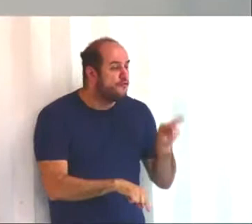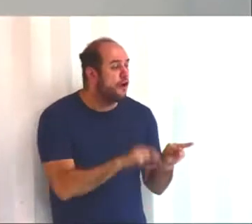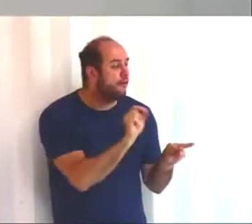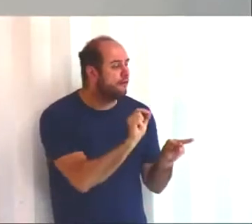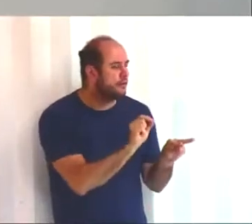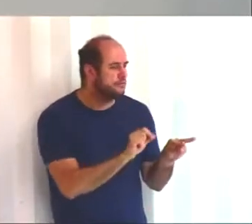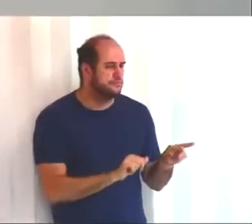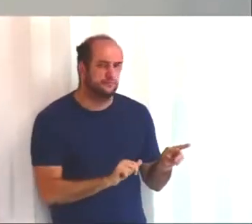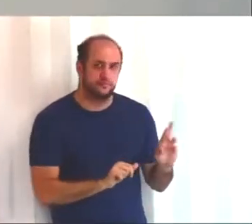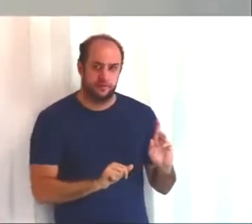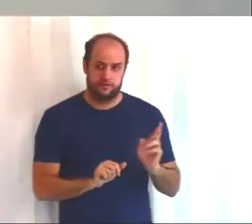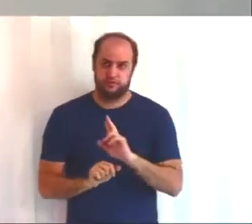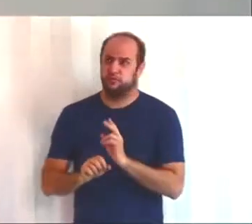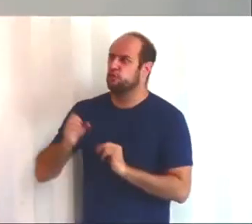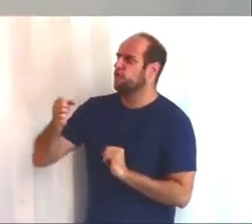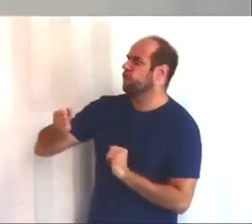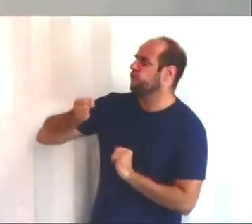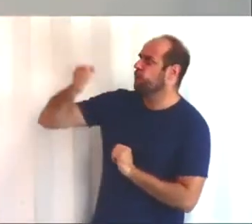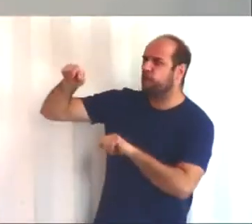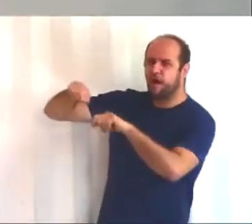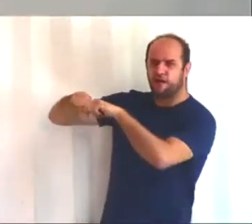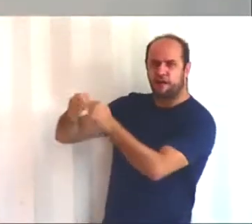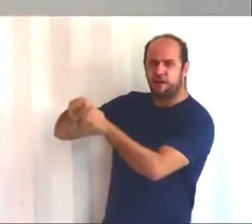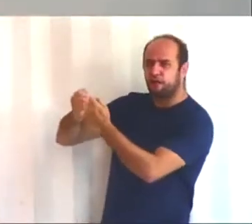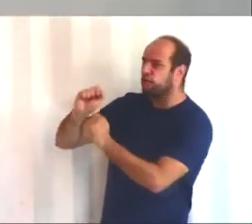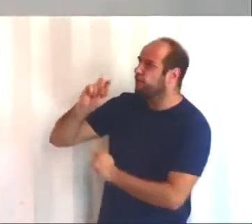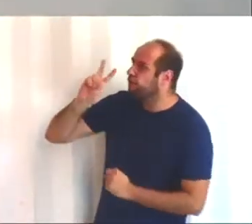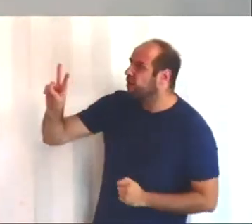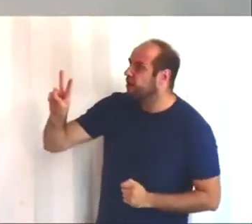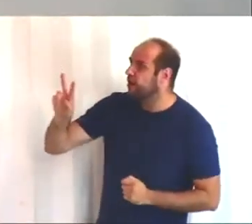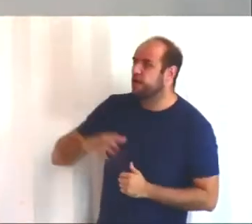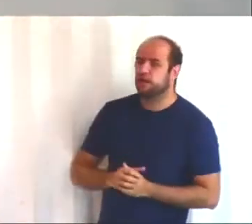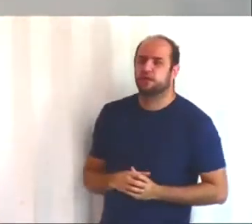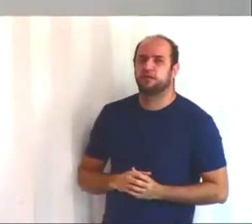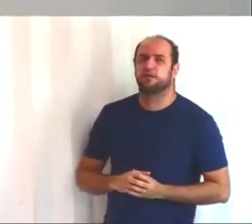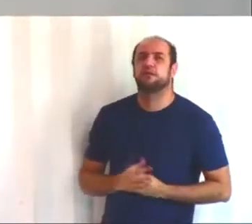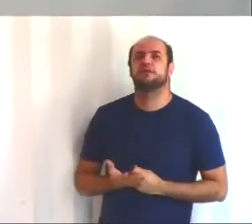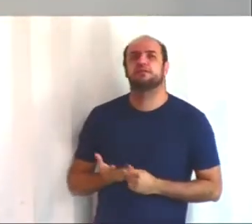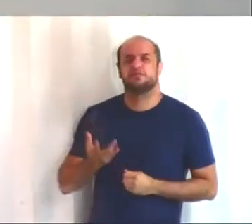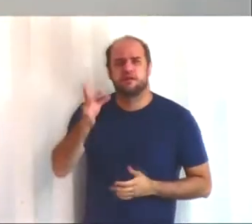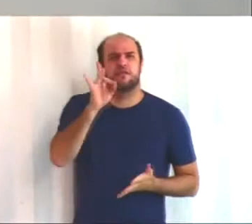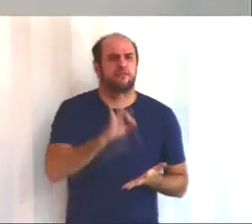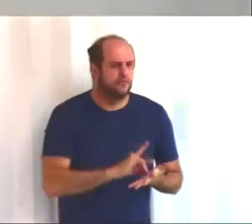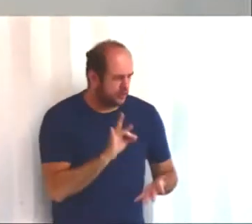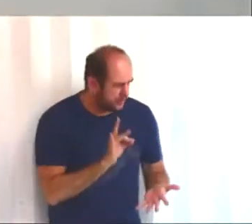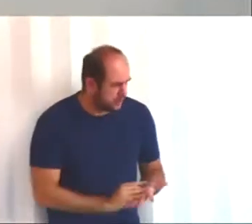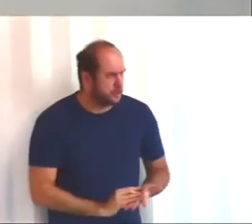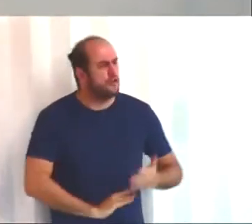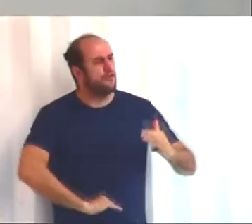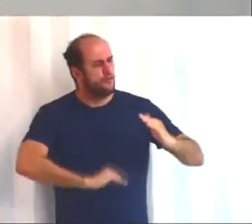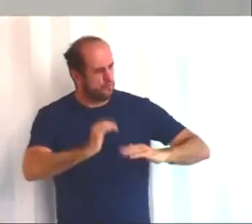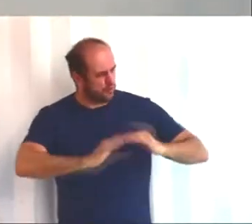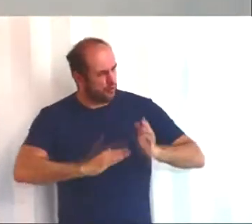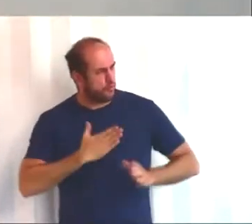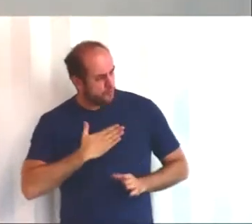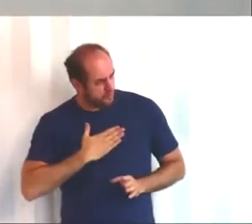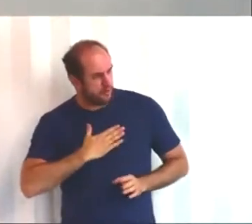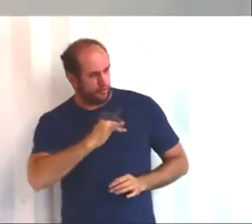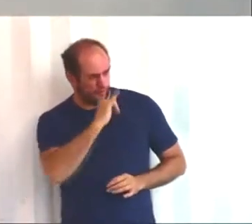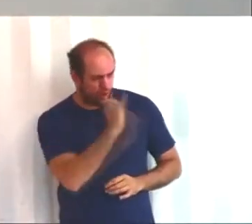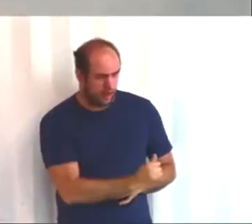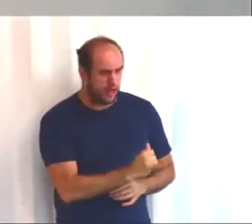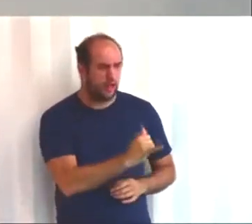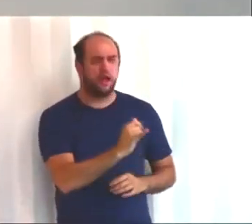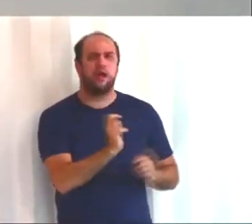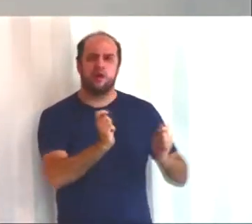uma vara de amendoeira, e Deus diz, viste bem, porque eu velo sobre a minha palavra para a cumprir. Nós quase